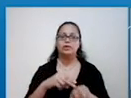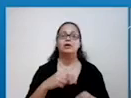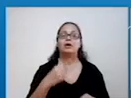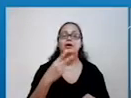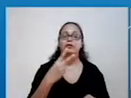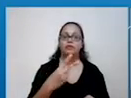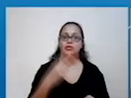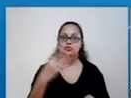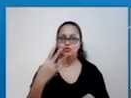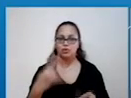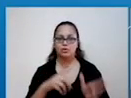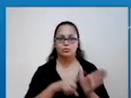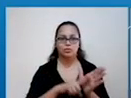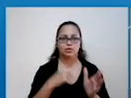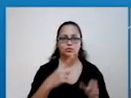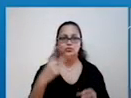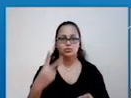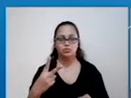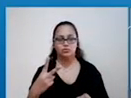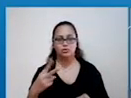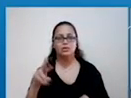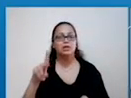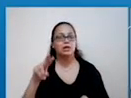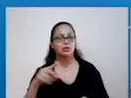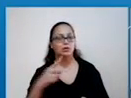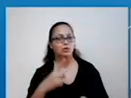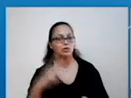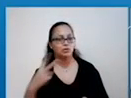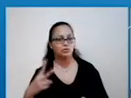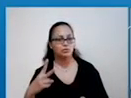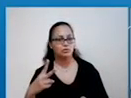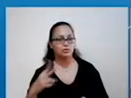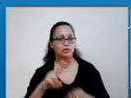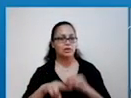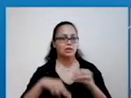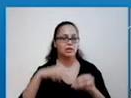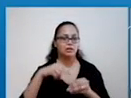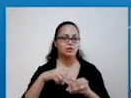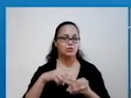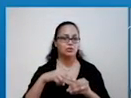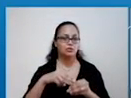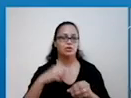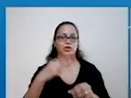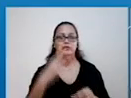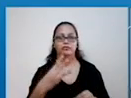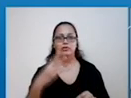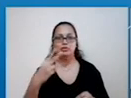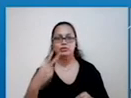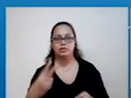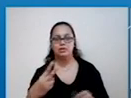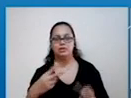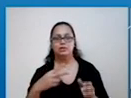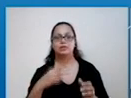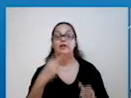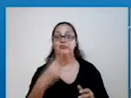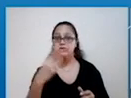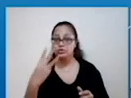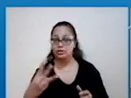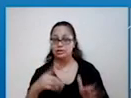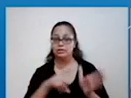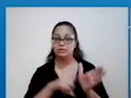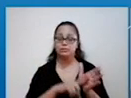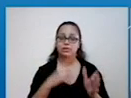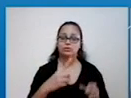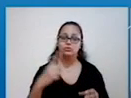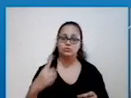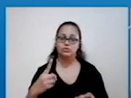que é igual a 12 nêutrons. Do elemento sódio, seria 23 menos 11, que é igual a 12, o número de nêutrons.